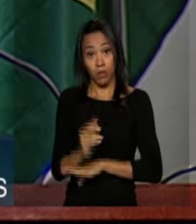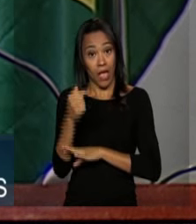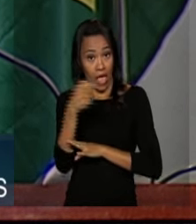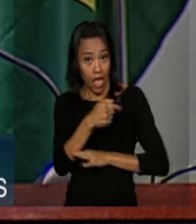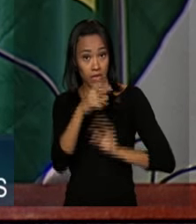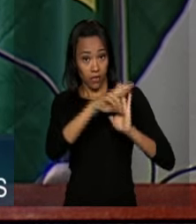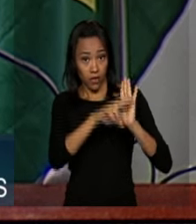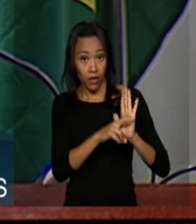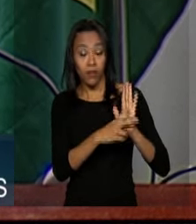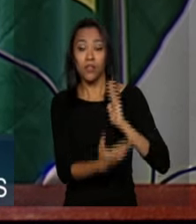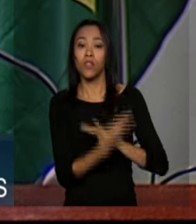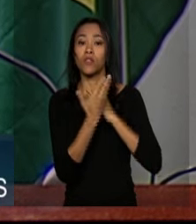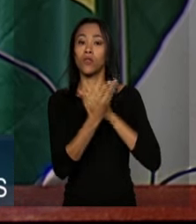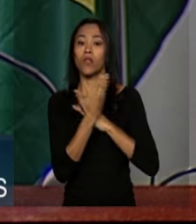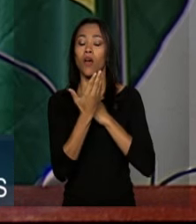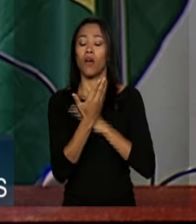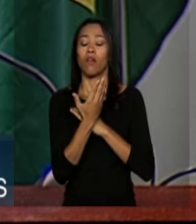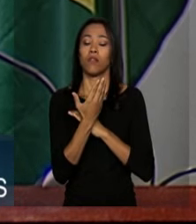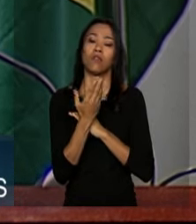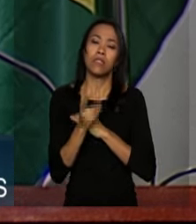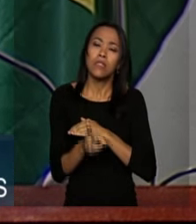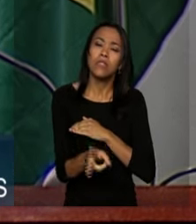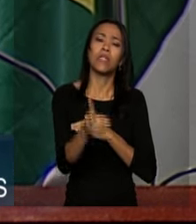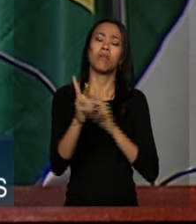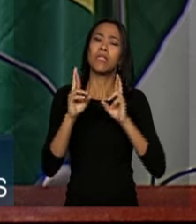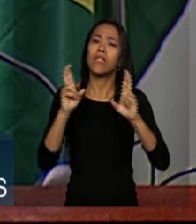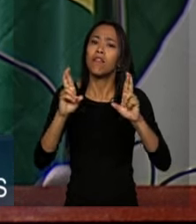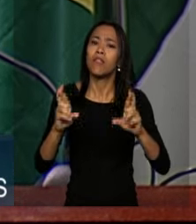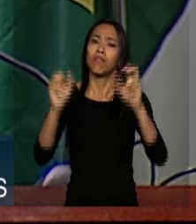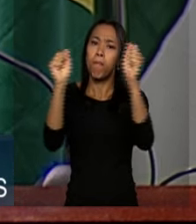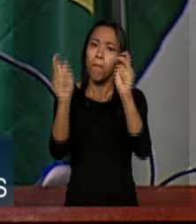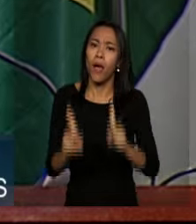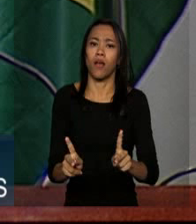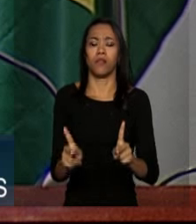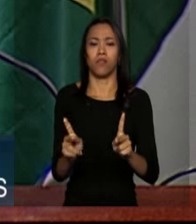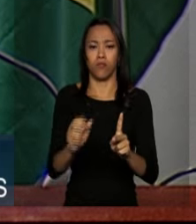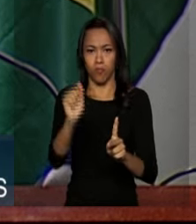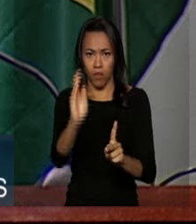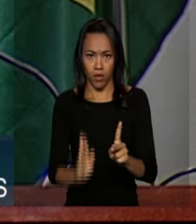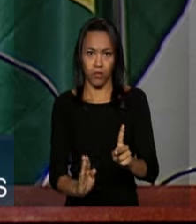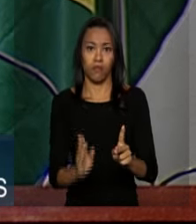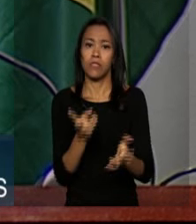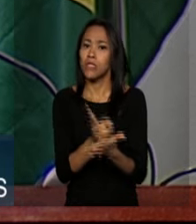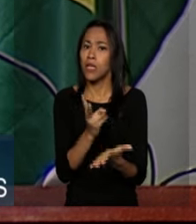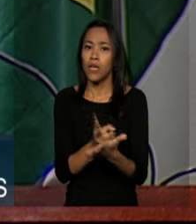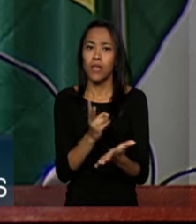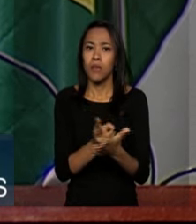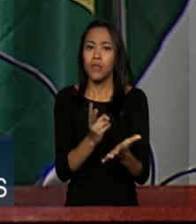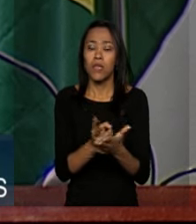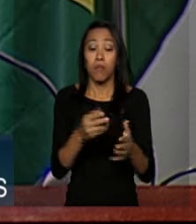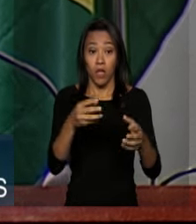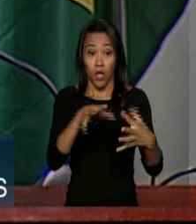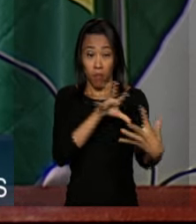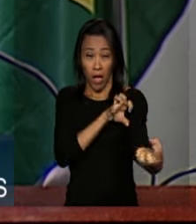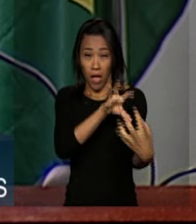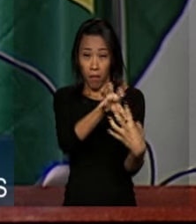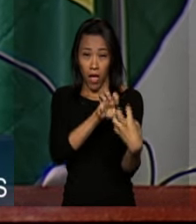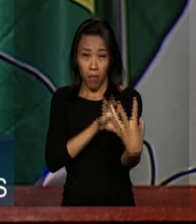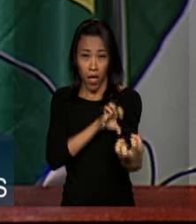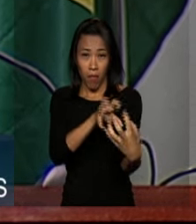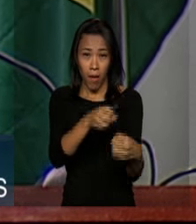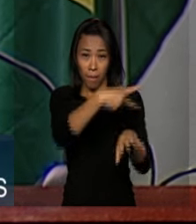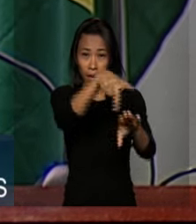Brasil um incansável defensor da paz e da solução diplomática dos conflitos, sejam eles